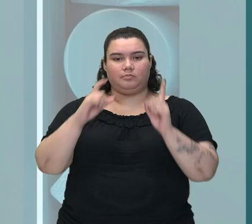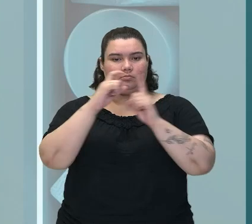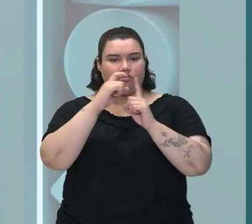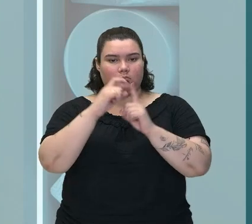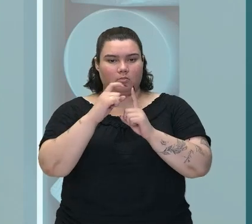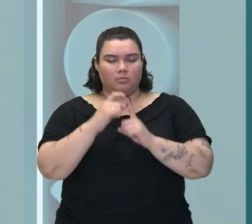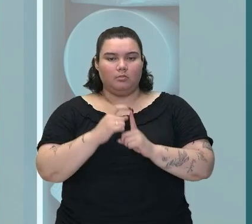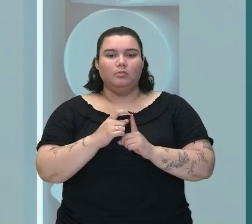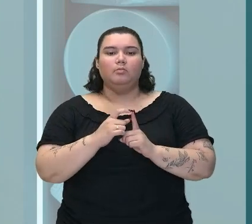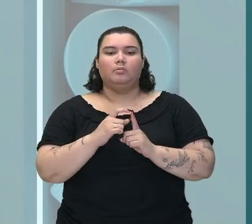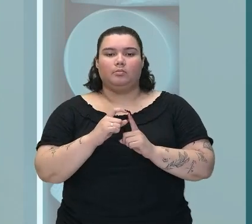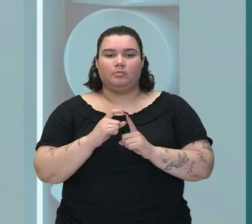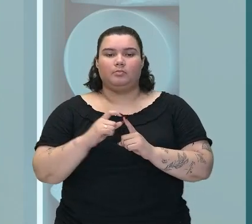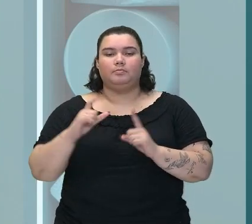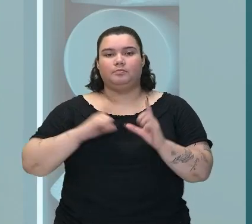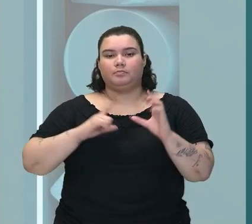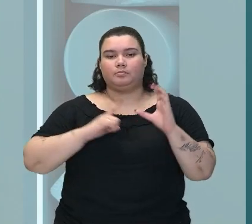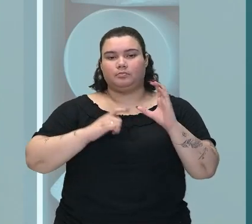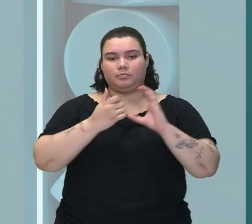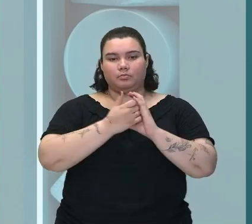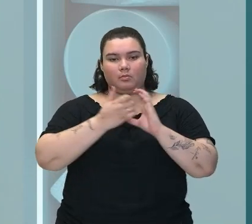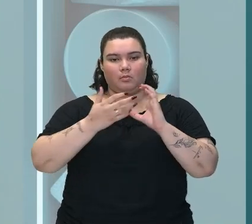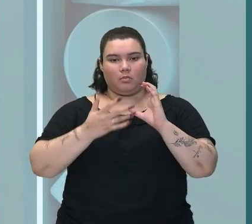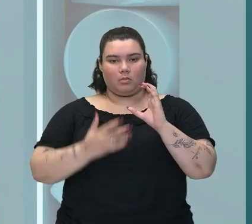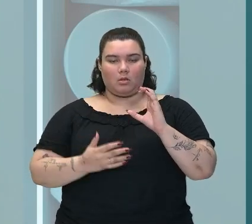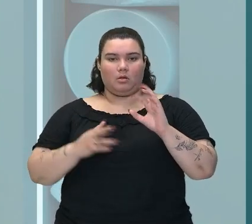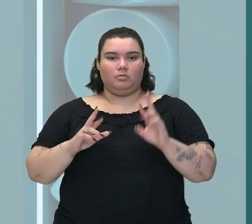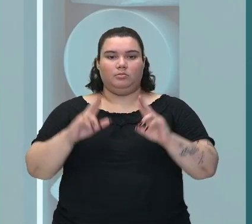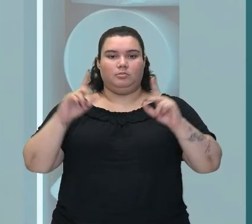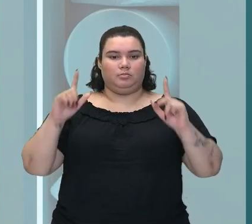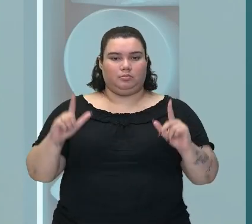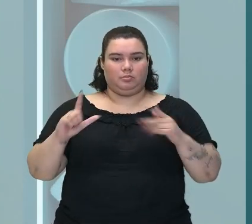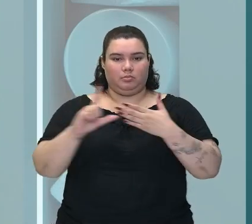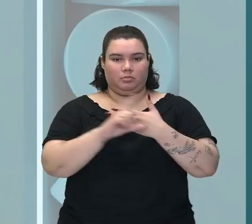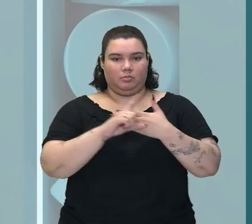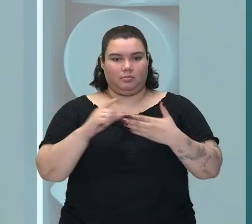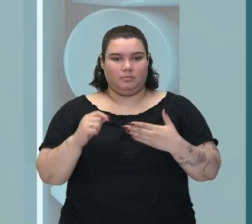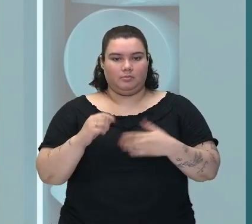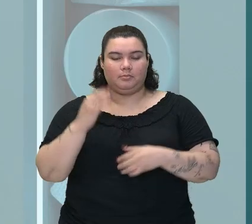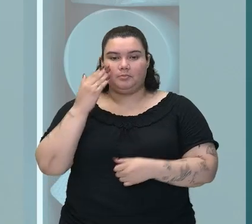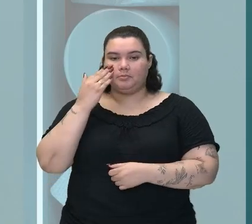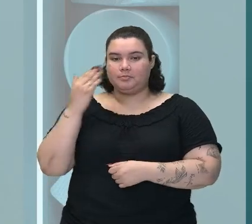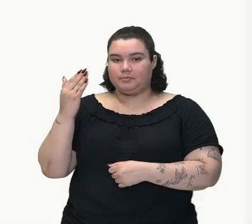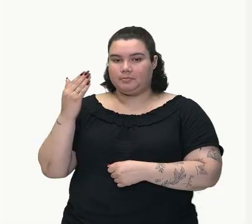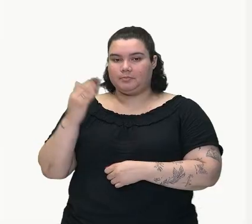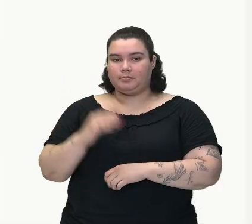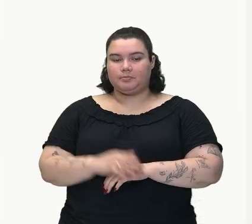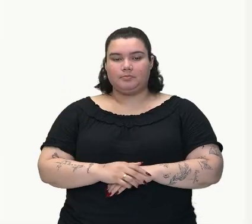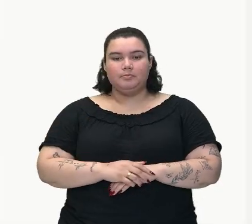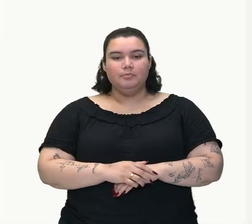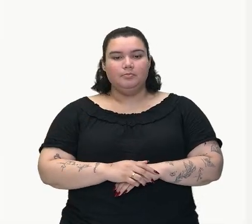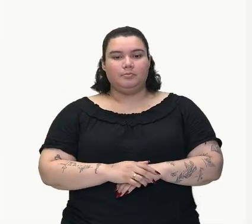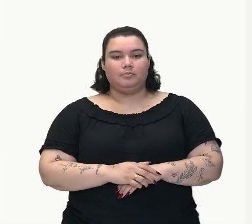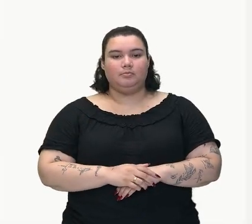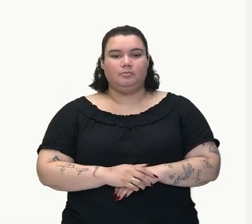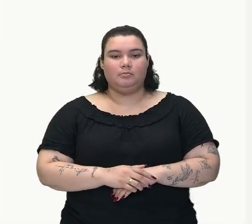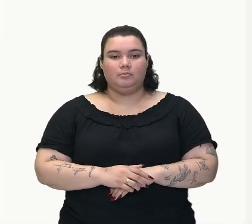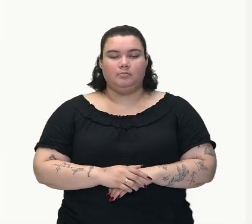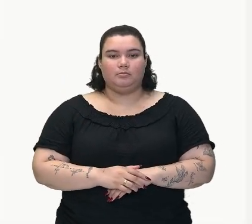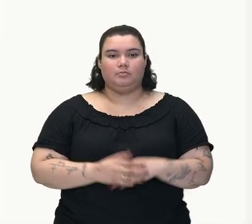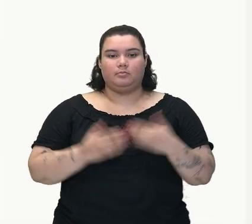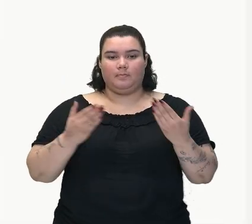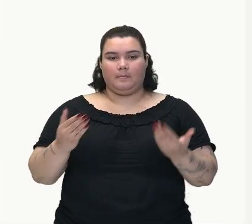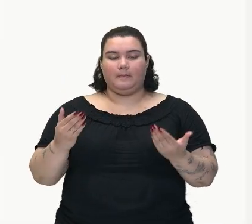palavras que vão caracterizar a inovação aí de Augusto dos Anjos. Então vamos lá ao nosso texto mais uma vez. Então colocando